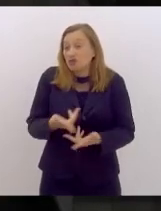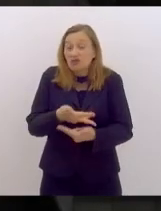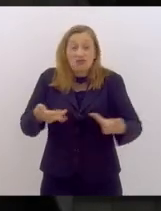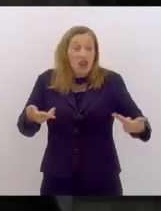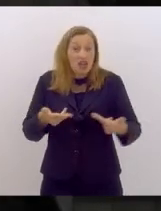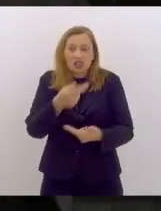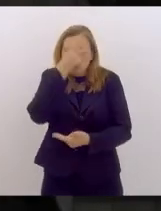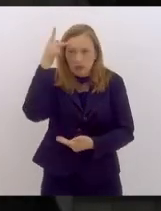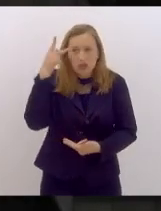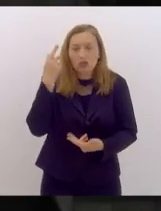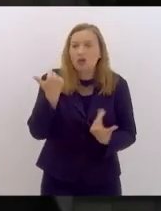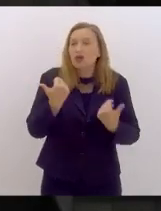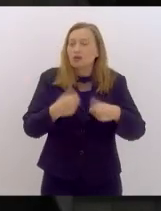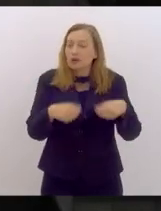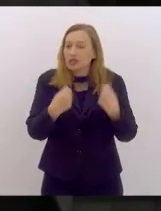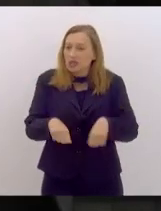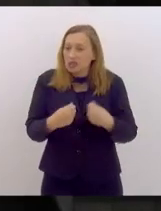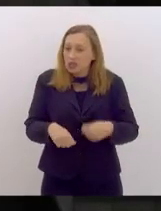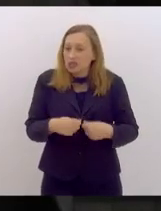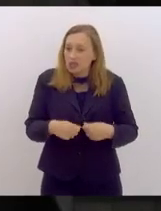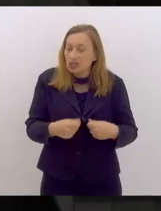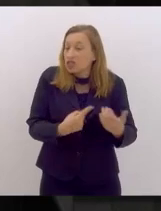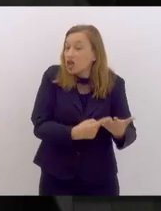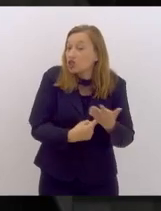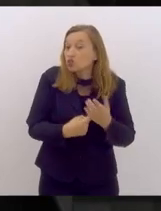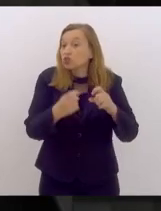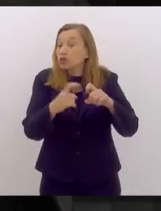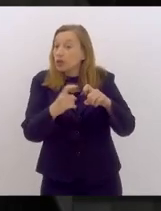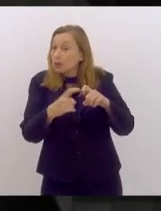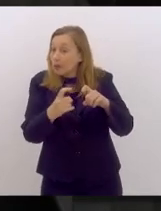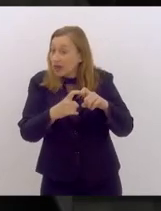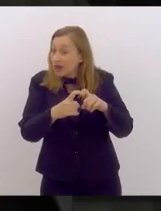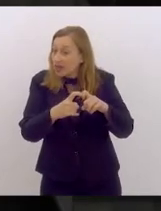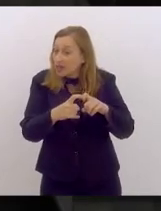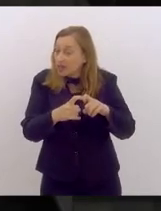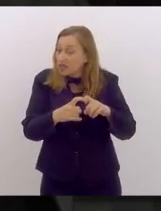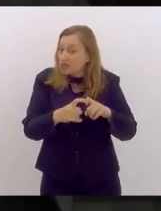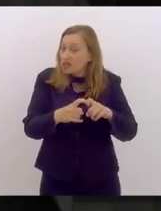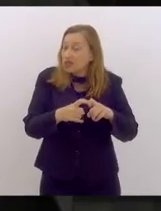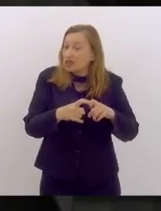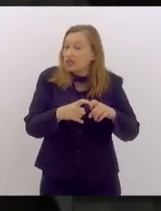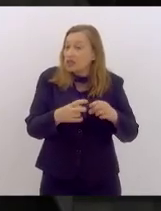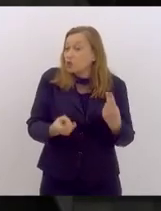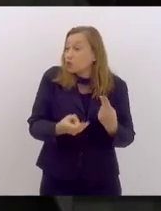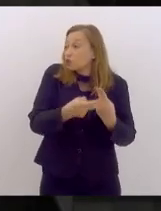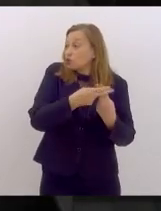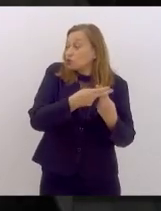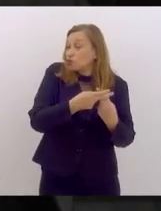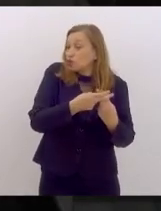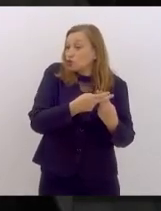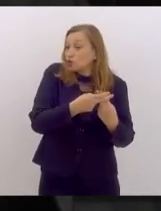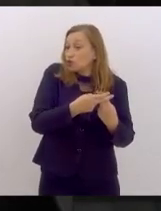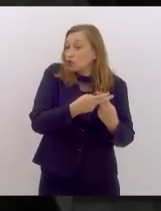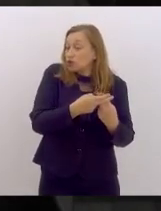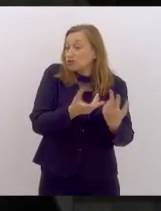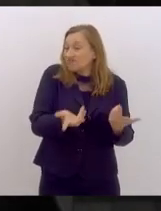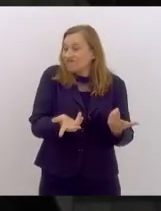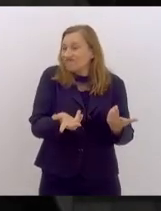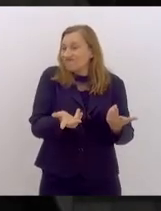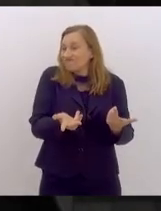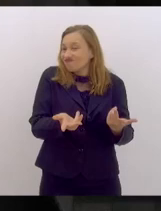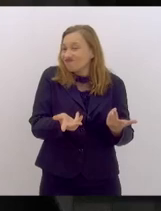precisam de atendimentos médicos e a rede não responde o que é um